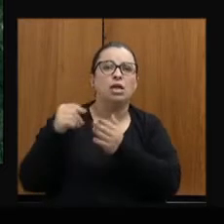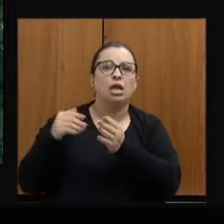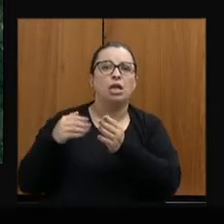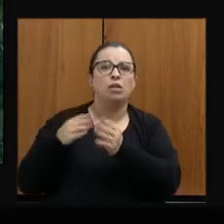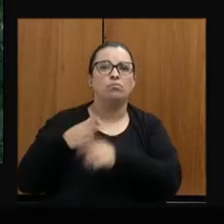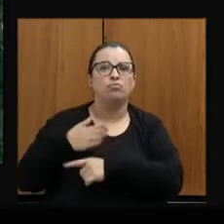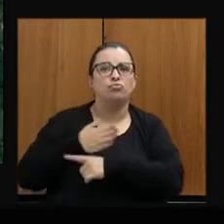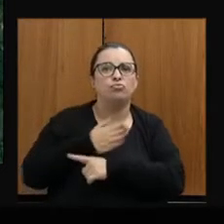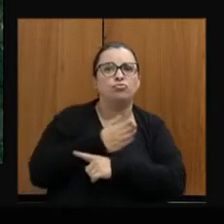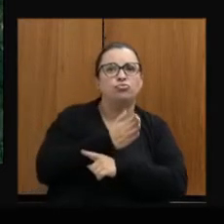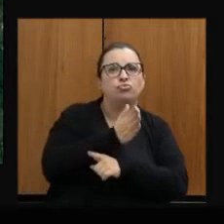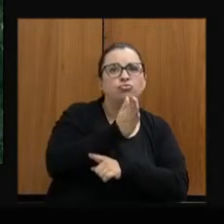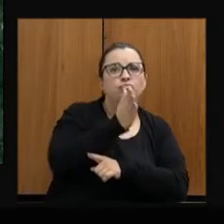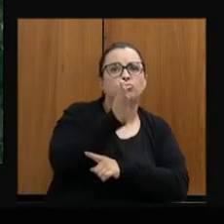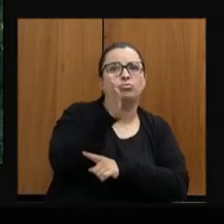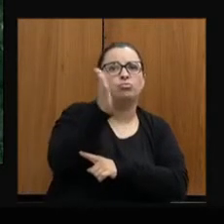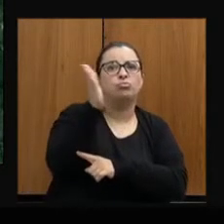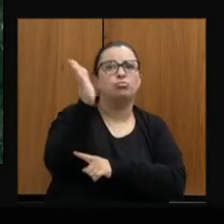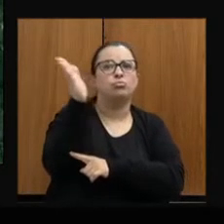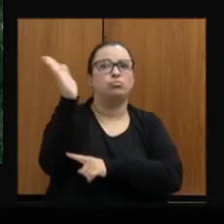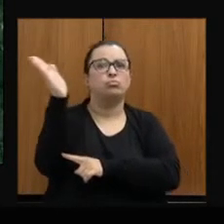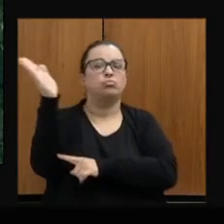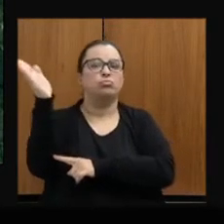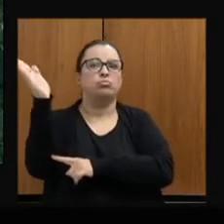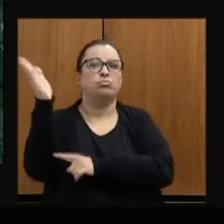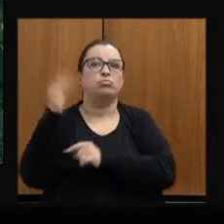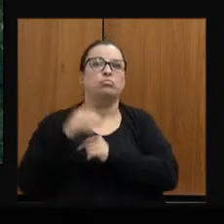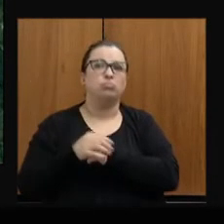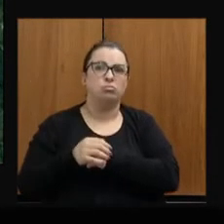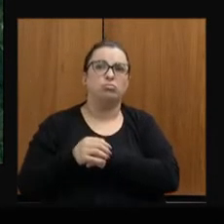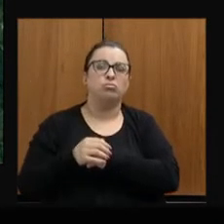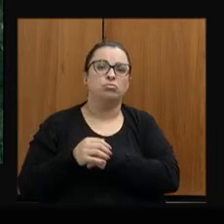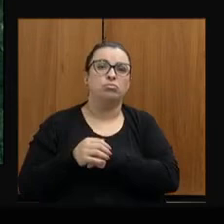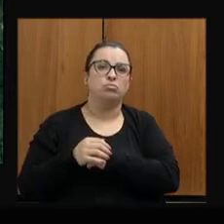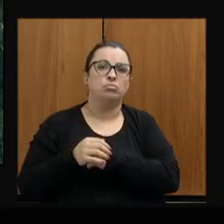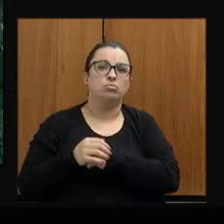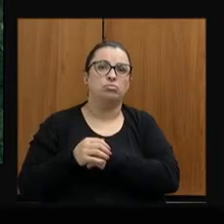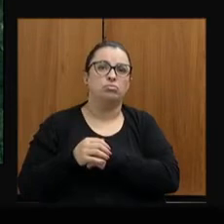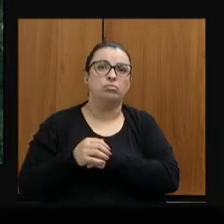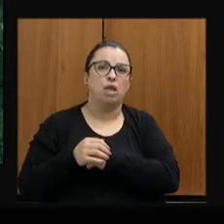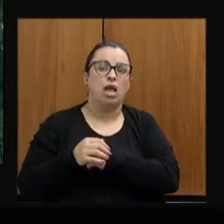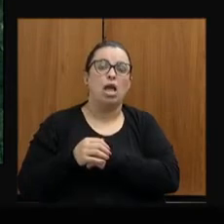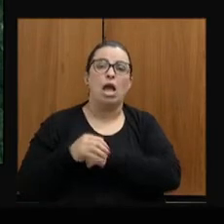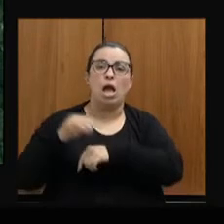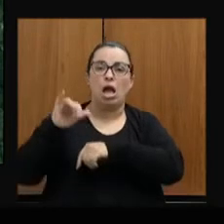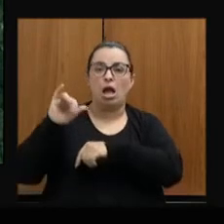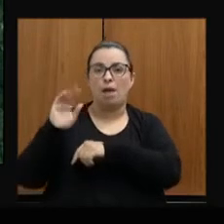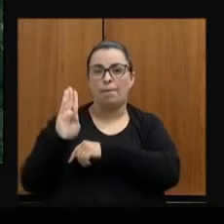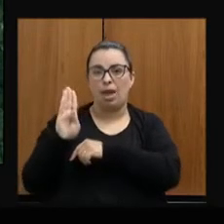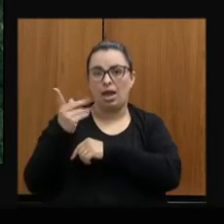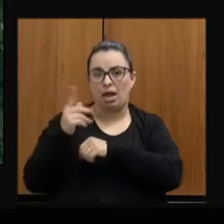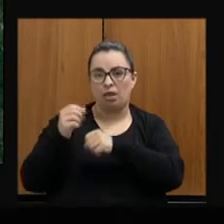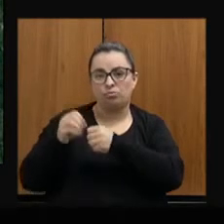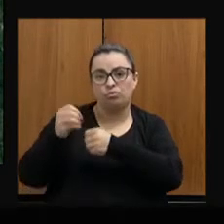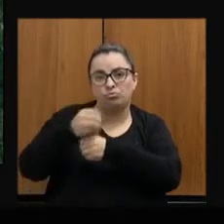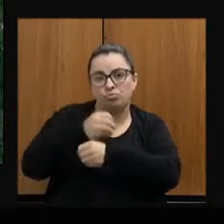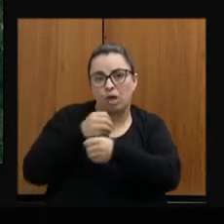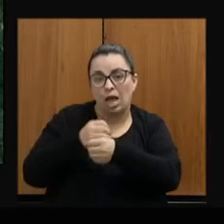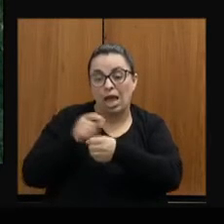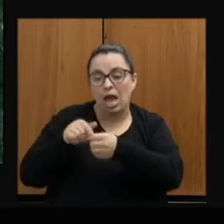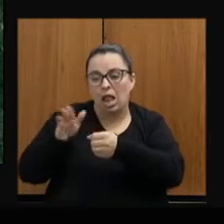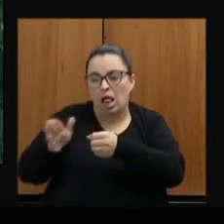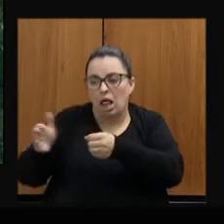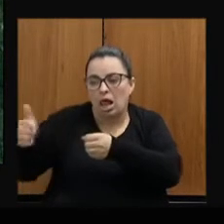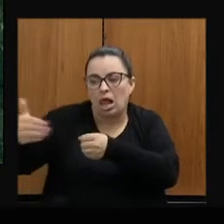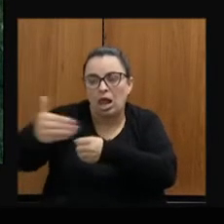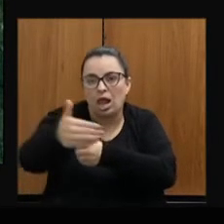completamente a o coração da região metropolitana am ele na verdade até Deixa de ser caracterizado como o